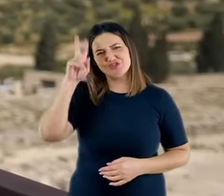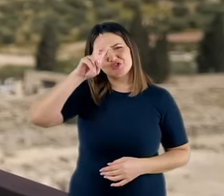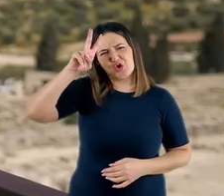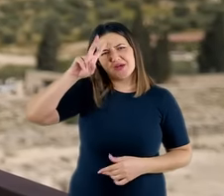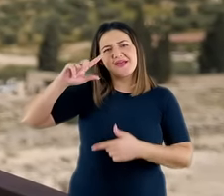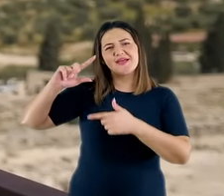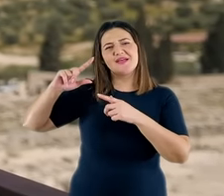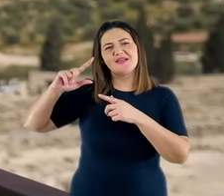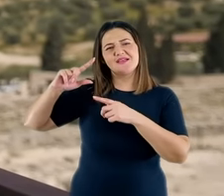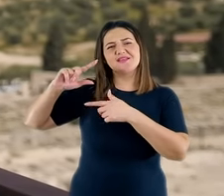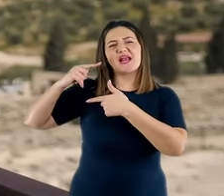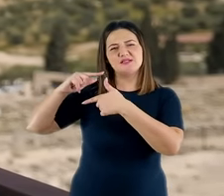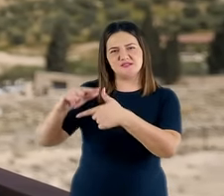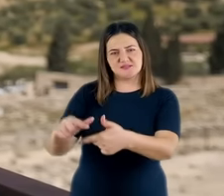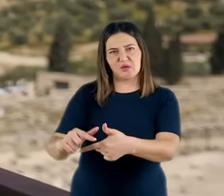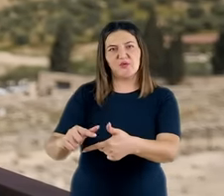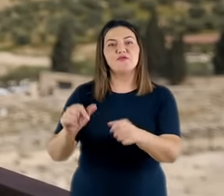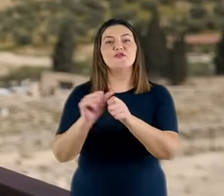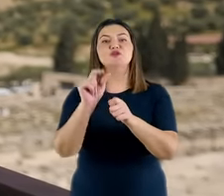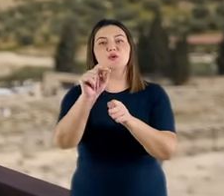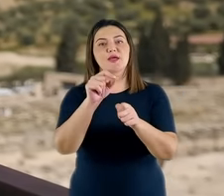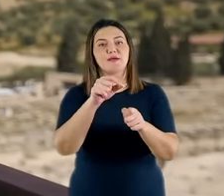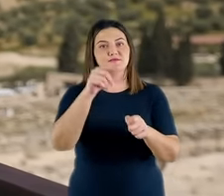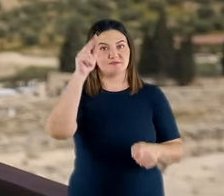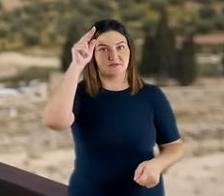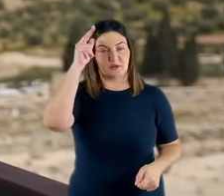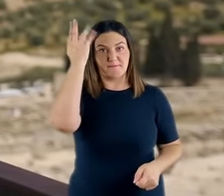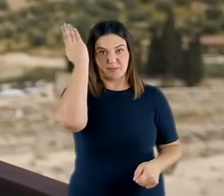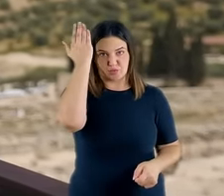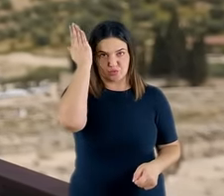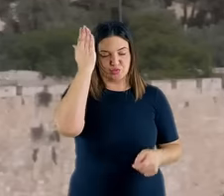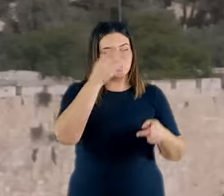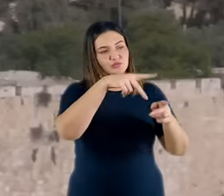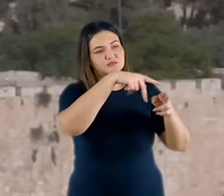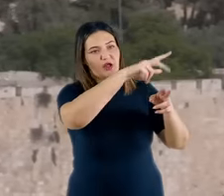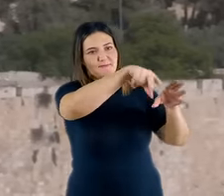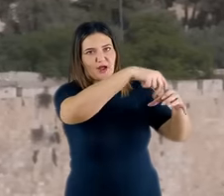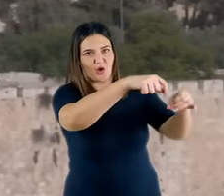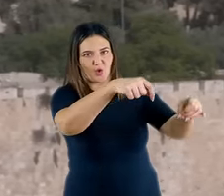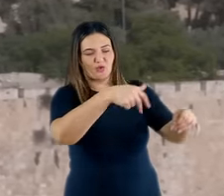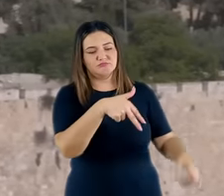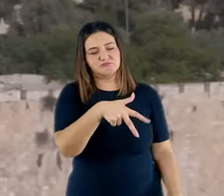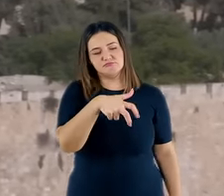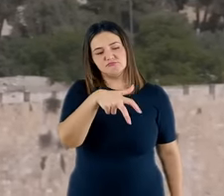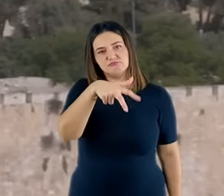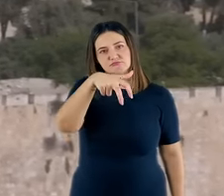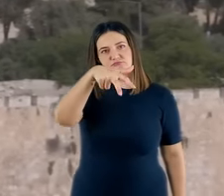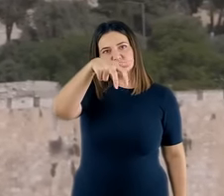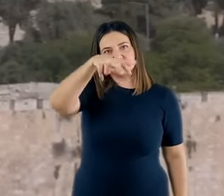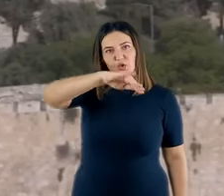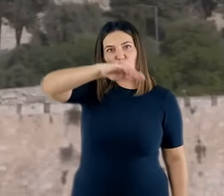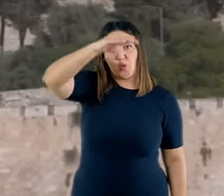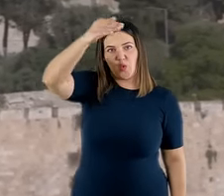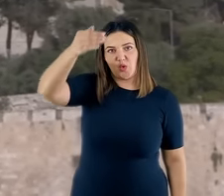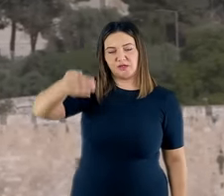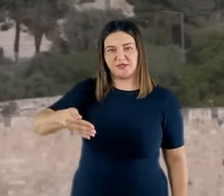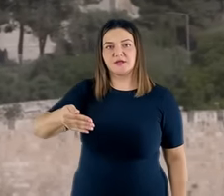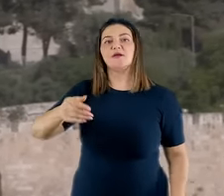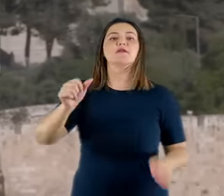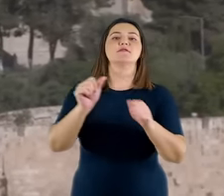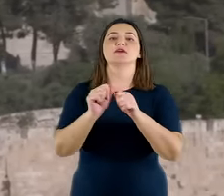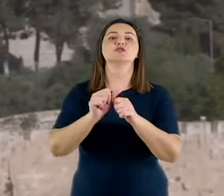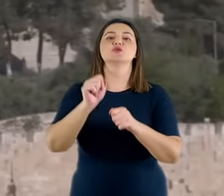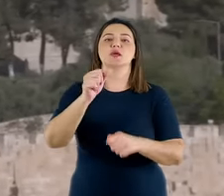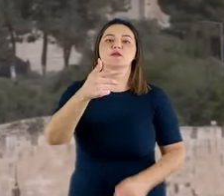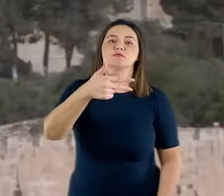tradição, ele amarrou o seu animal em algum canto aqui, subiu até o topo da colina e